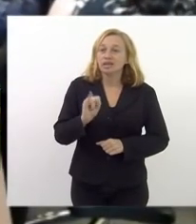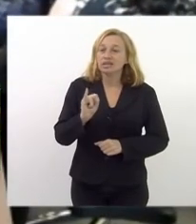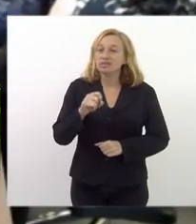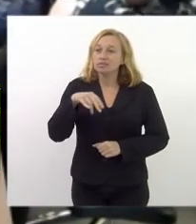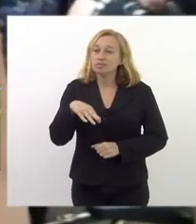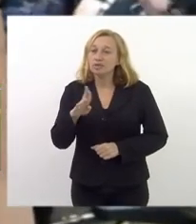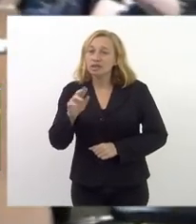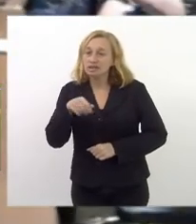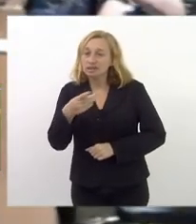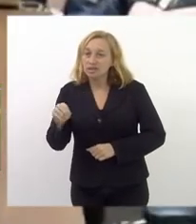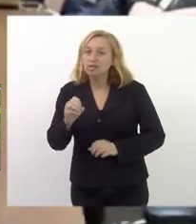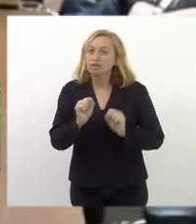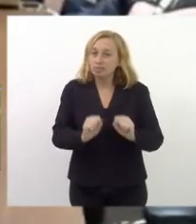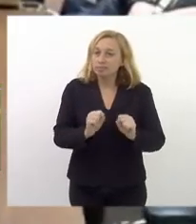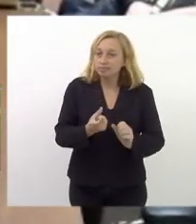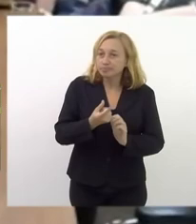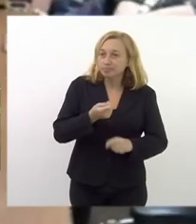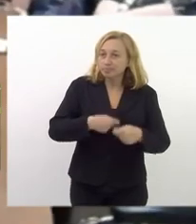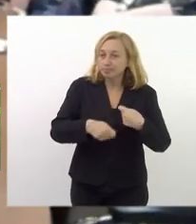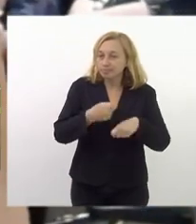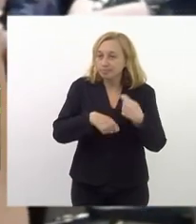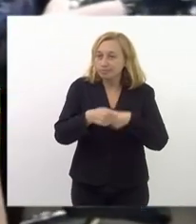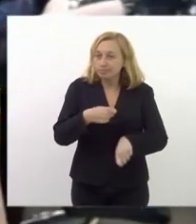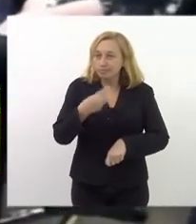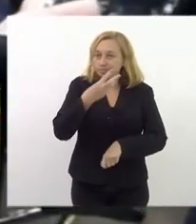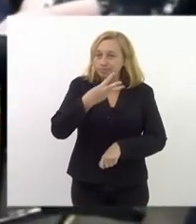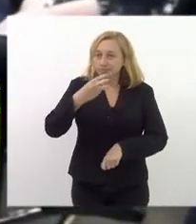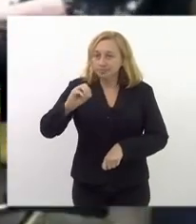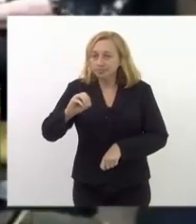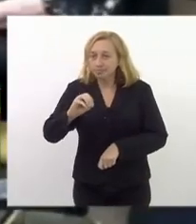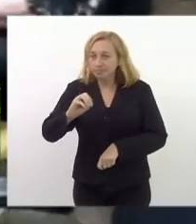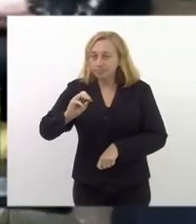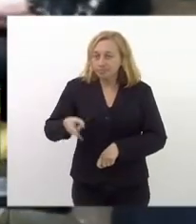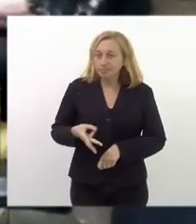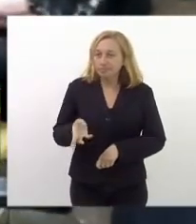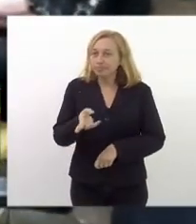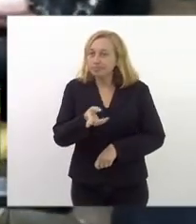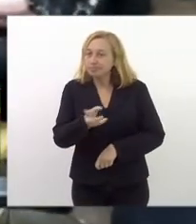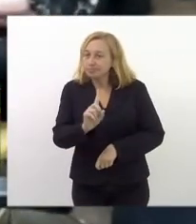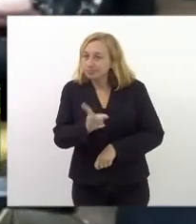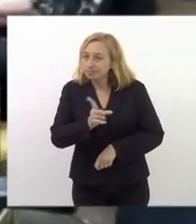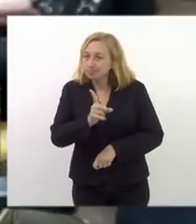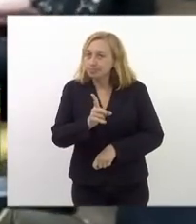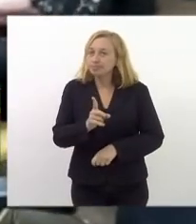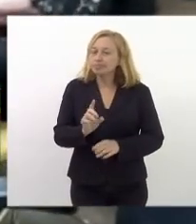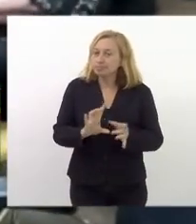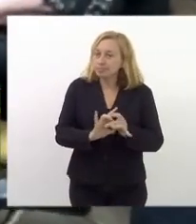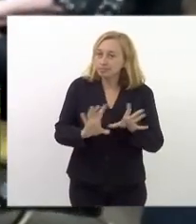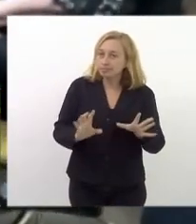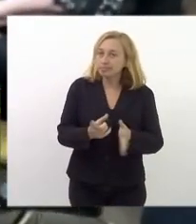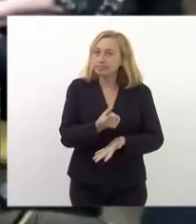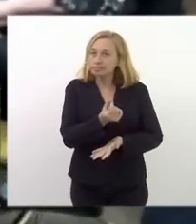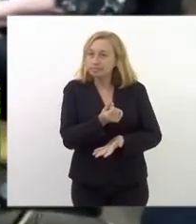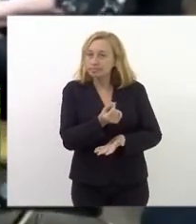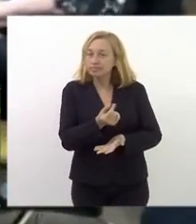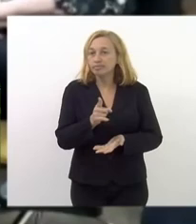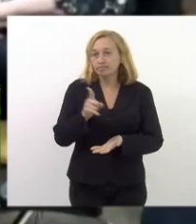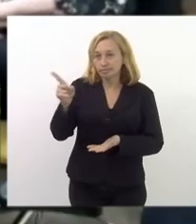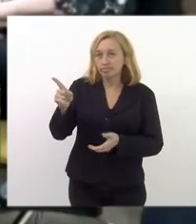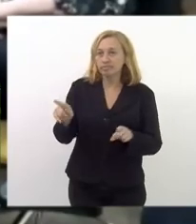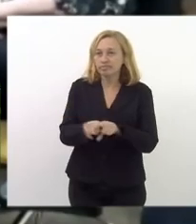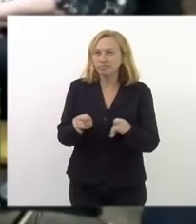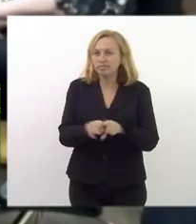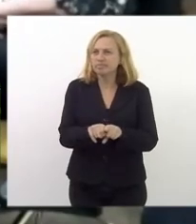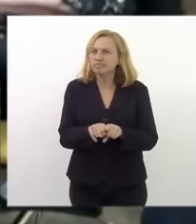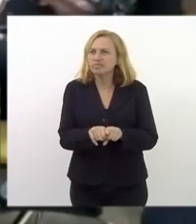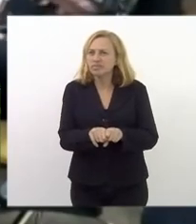economizar 300 milhões de dólares, enfim, tem algumas coisas, a gente libera o dinheiro que está lá também, tem quase 400,